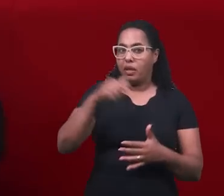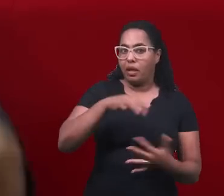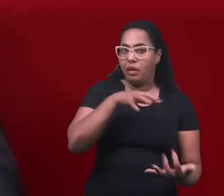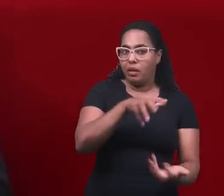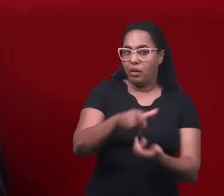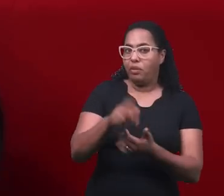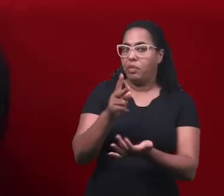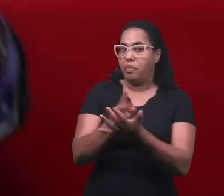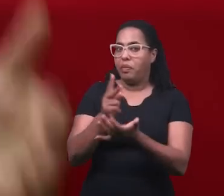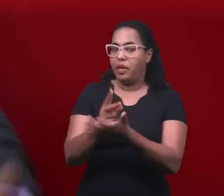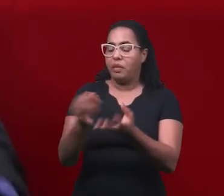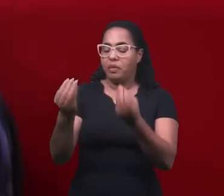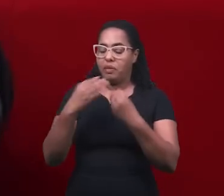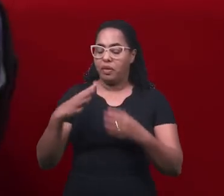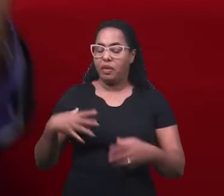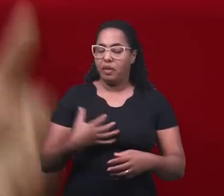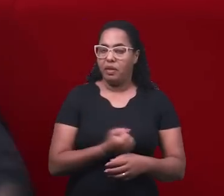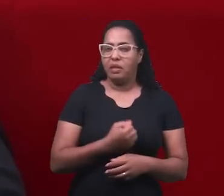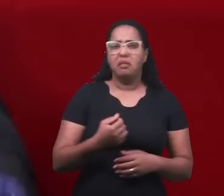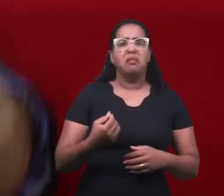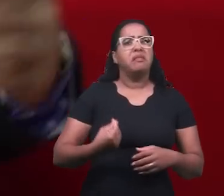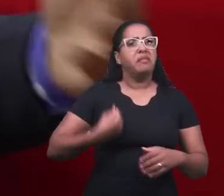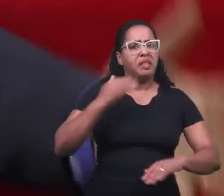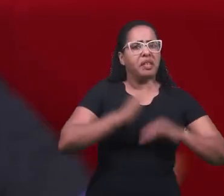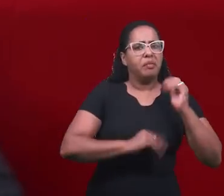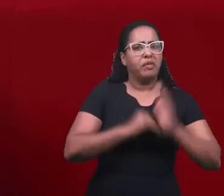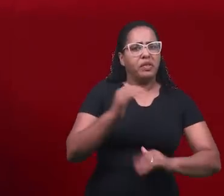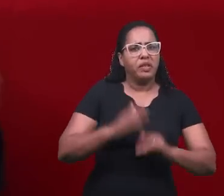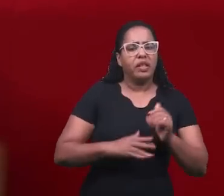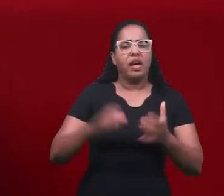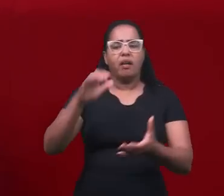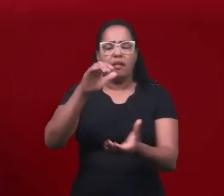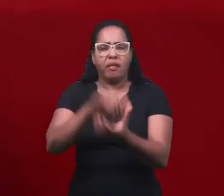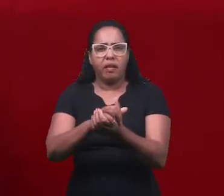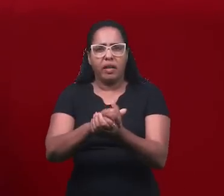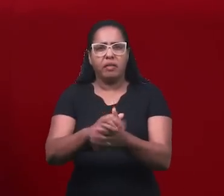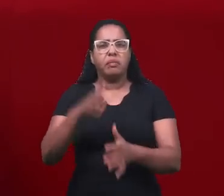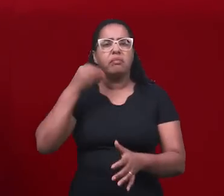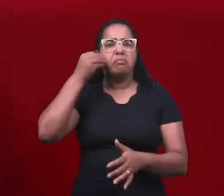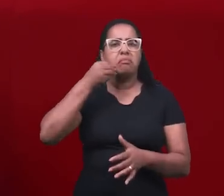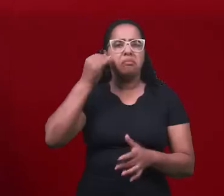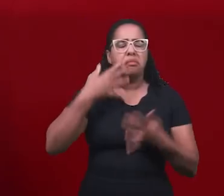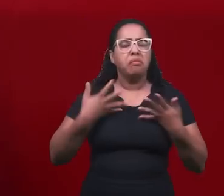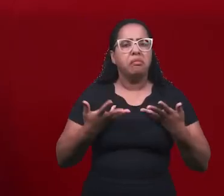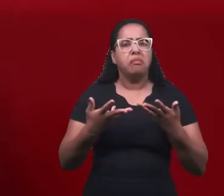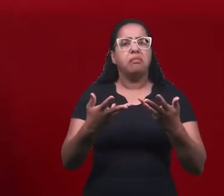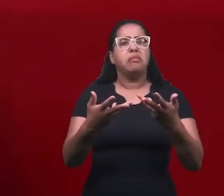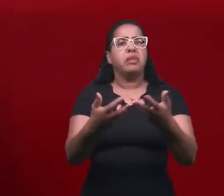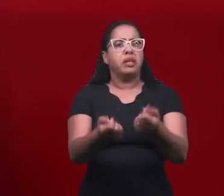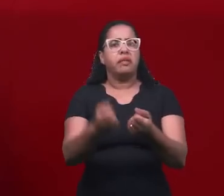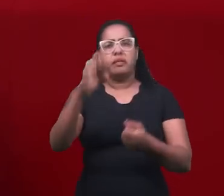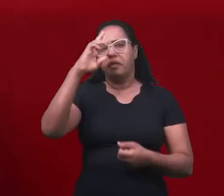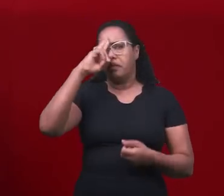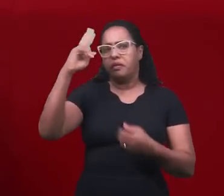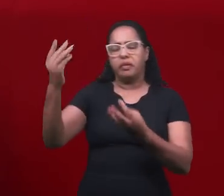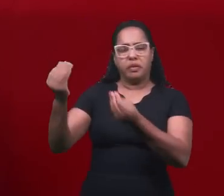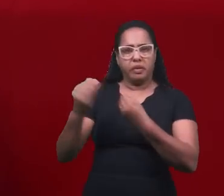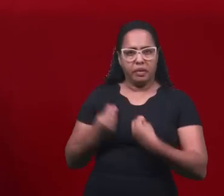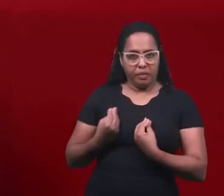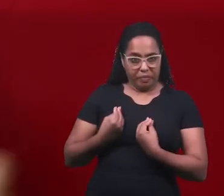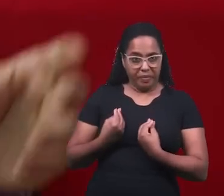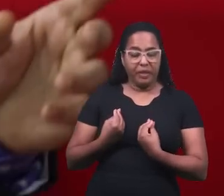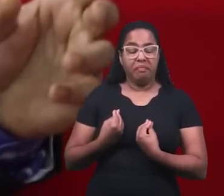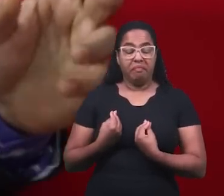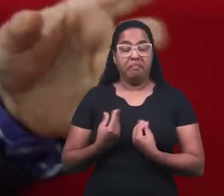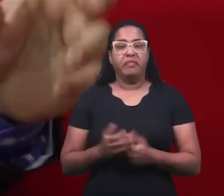né, no sentido do dia a dia, da vida profissional, da constituição do lar, enfim. São experiências maravilhosas que o Senhor nos